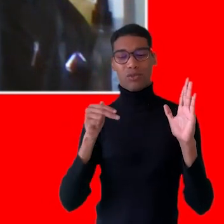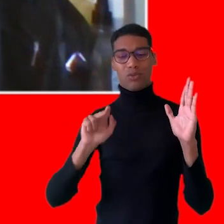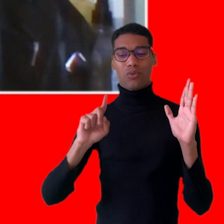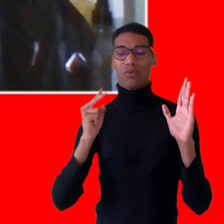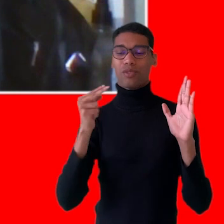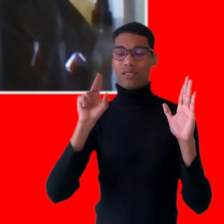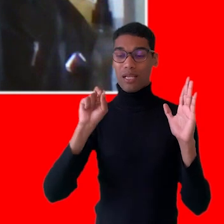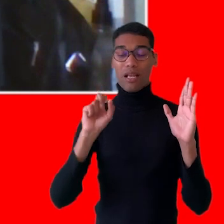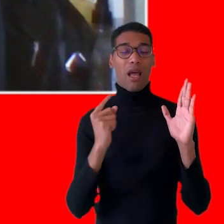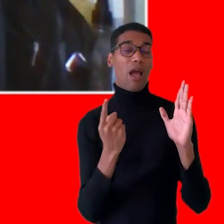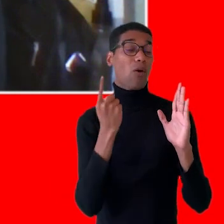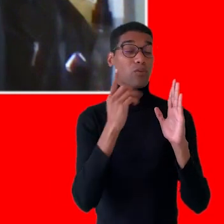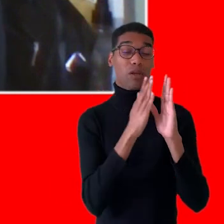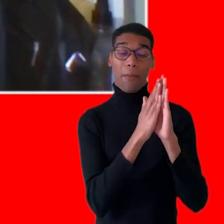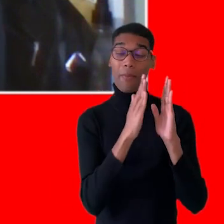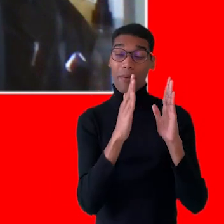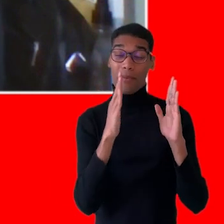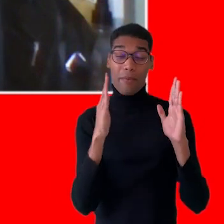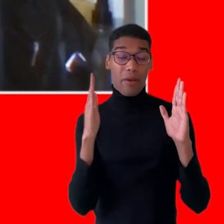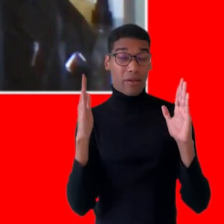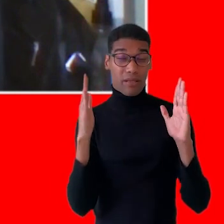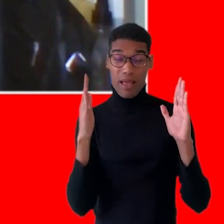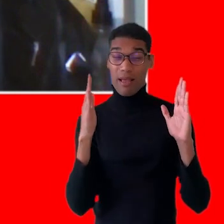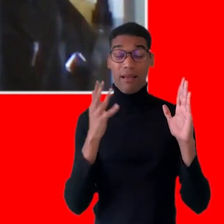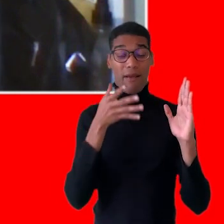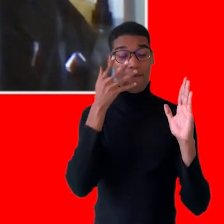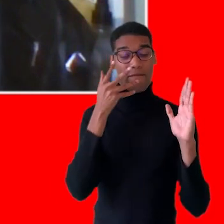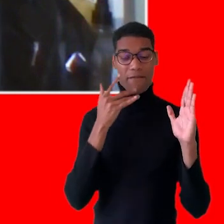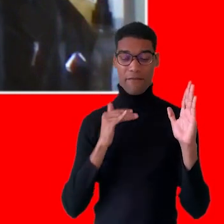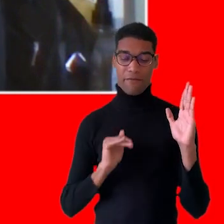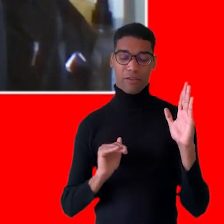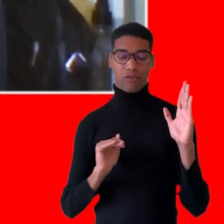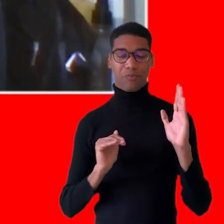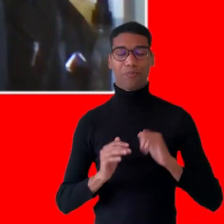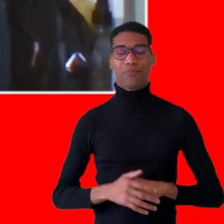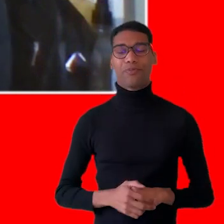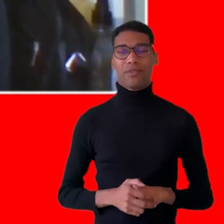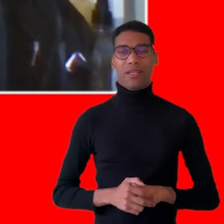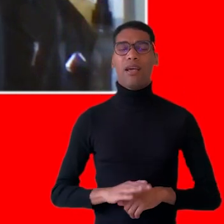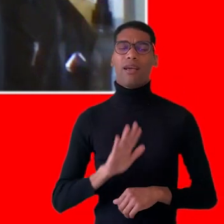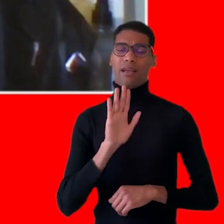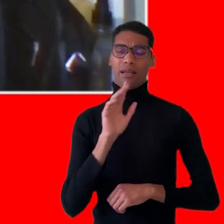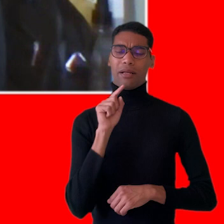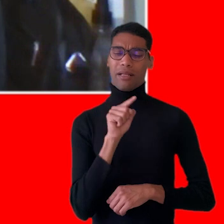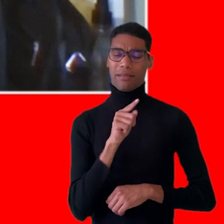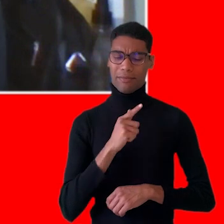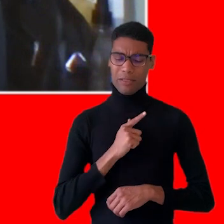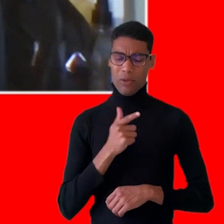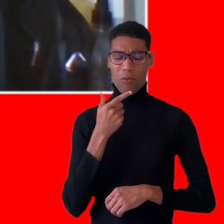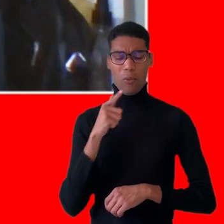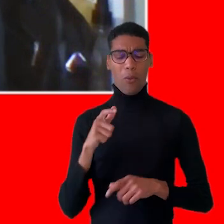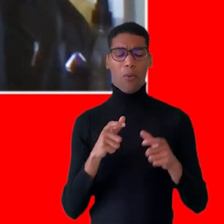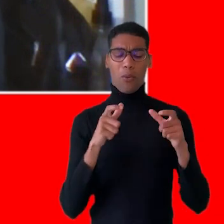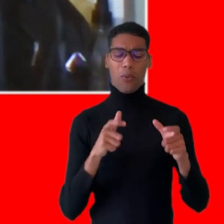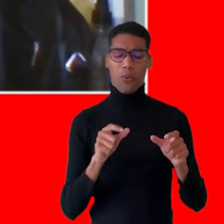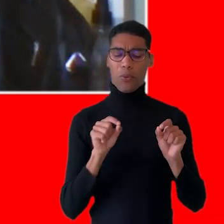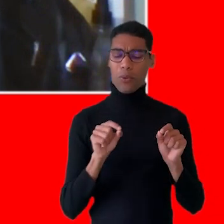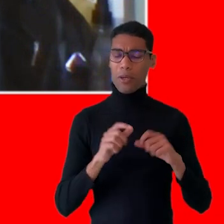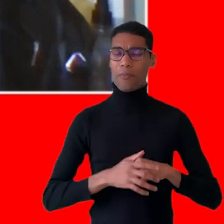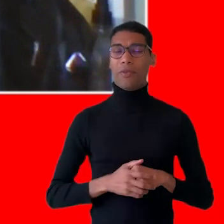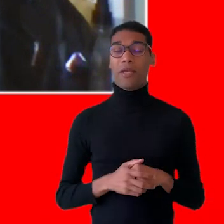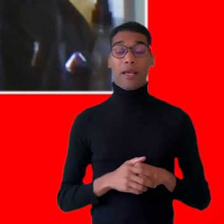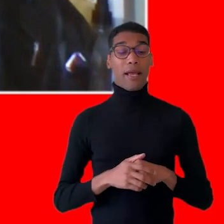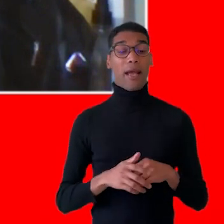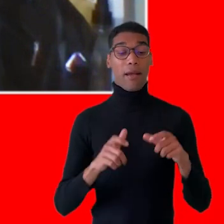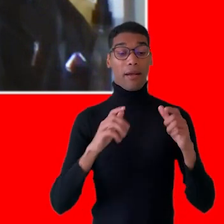biblioteca infantil na Azul, do lado de lá do Rio. E lá também tem um outro espaço, que é a Casa de